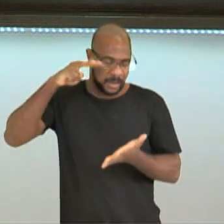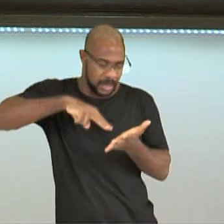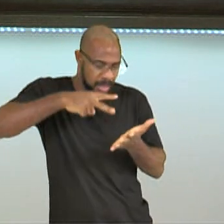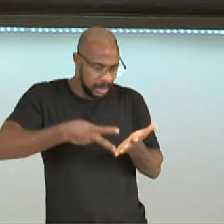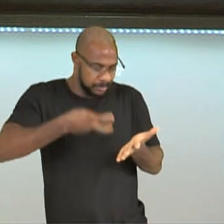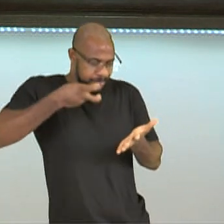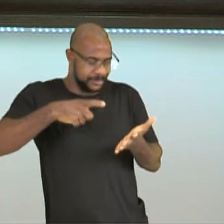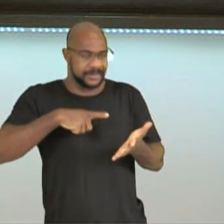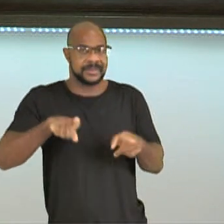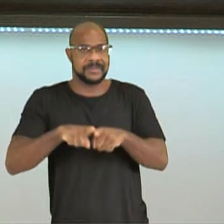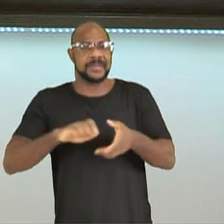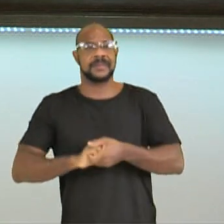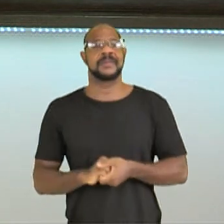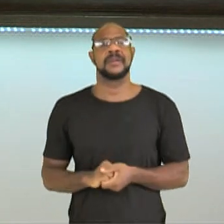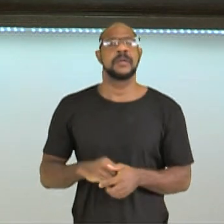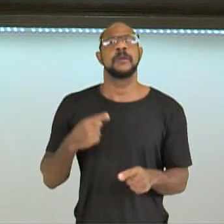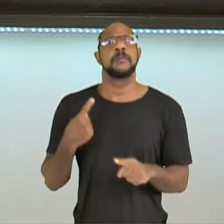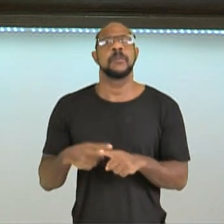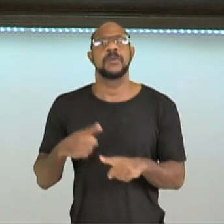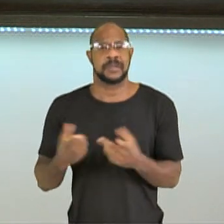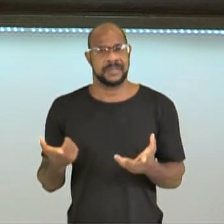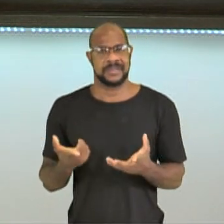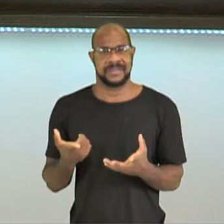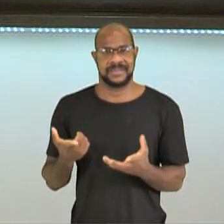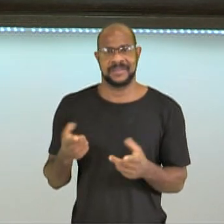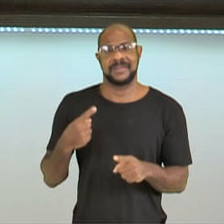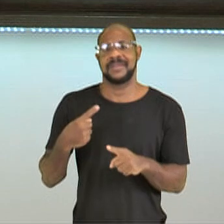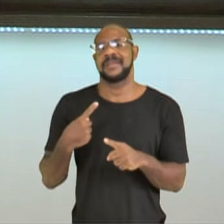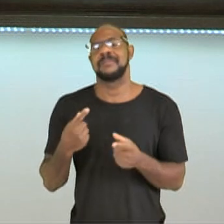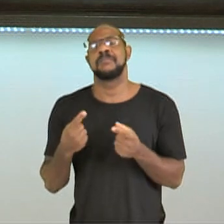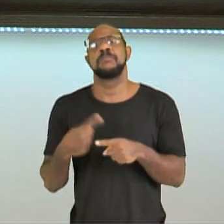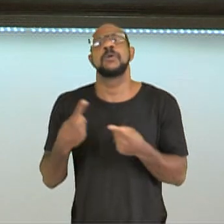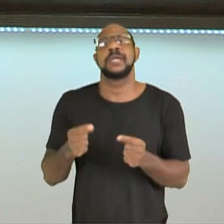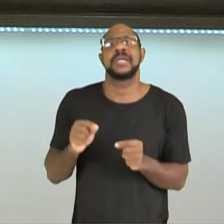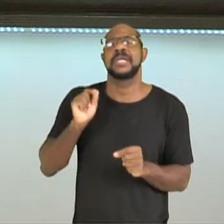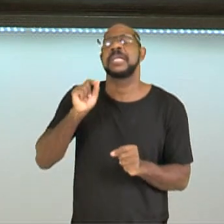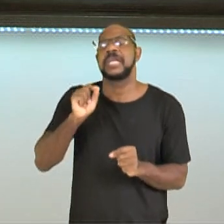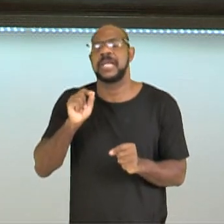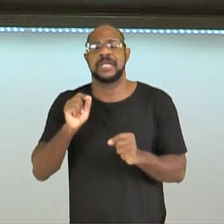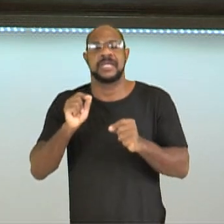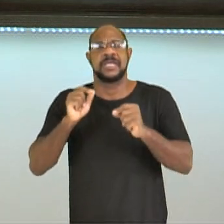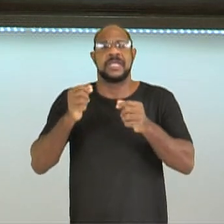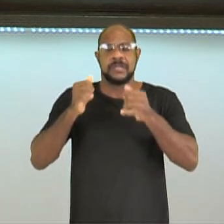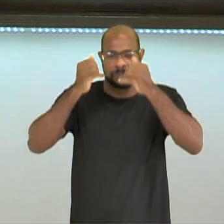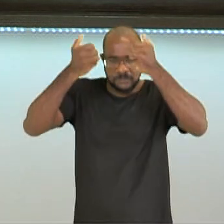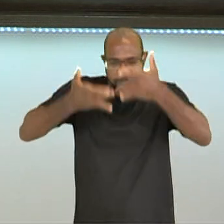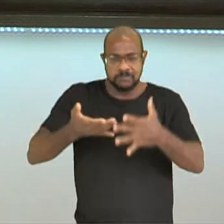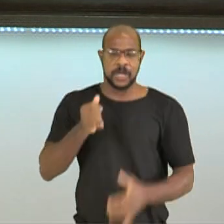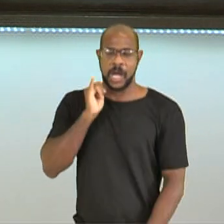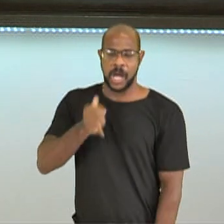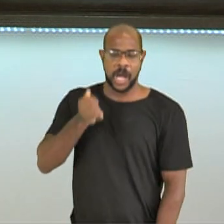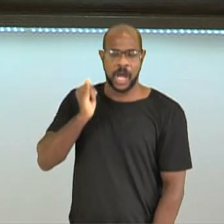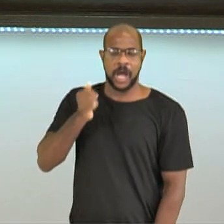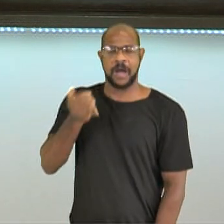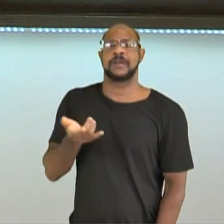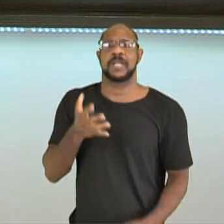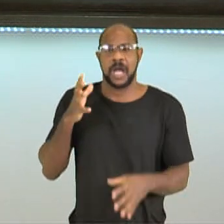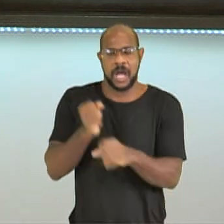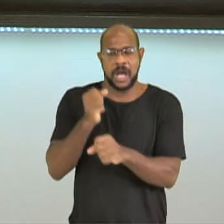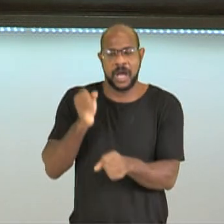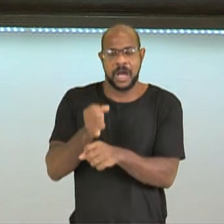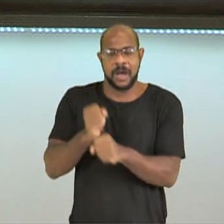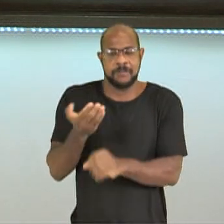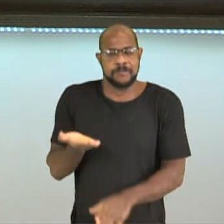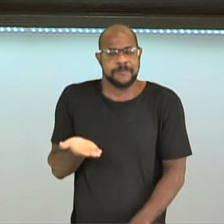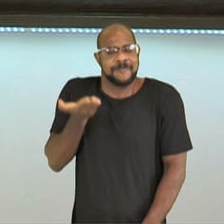temos aí a justificativa. Por que quem conta um conto aumenta um pouco? Com o objetivo de entreter, de